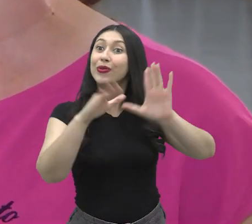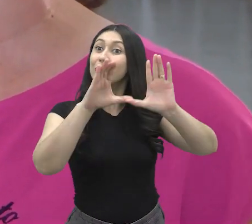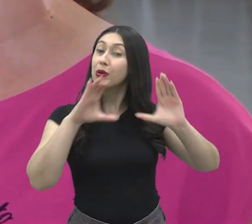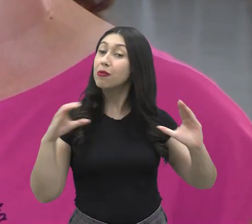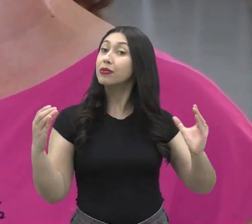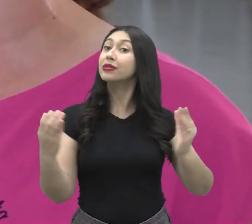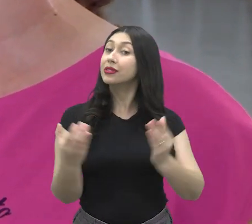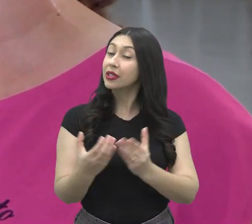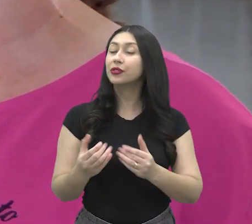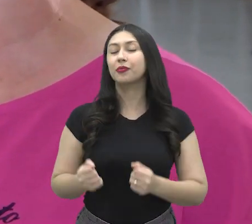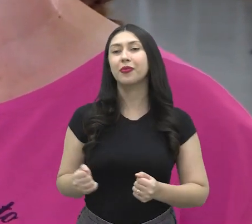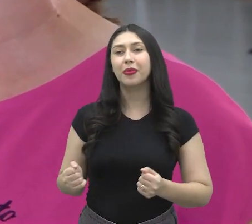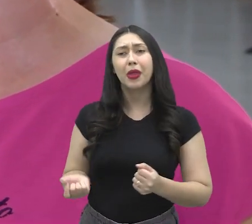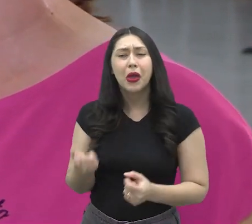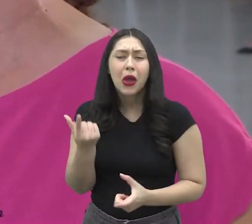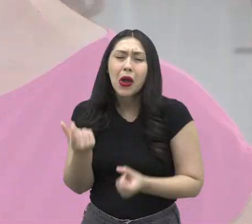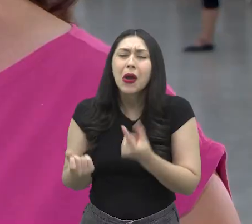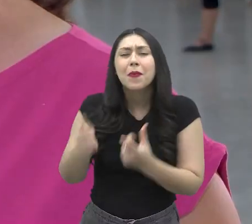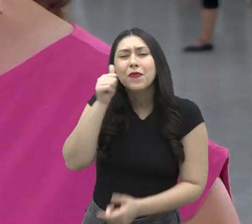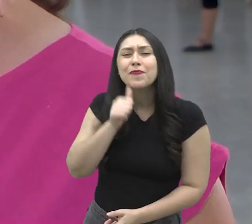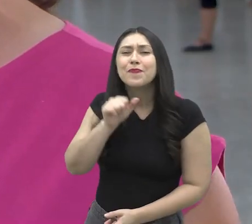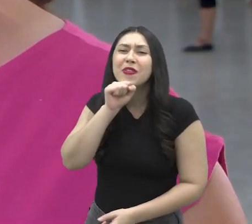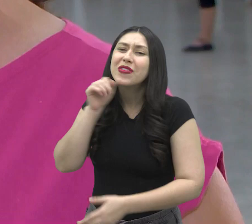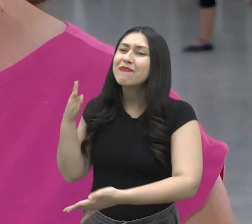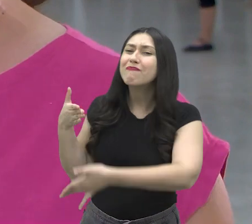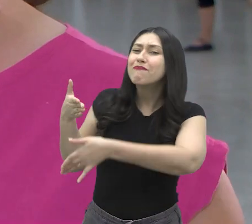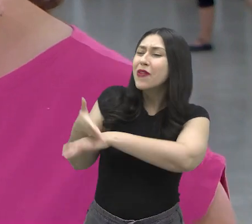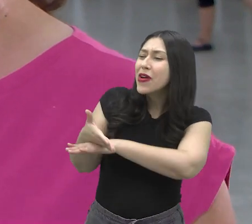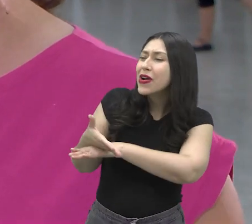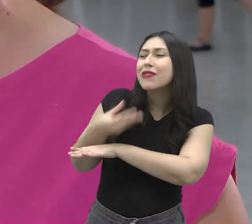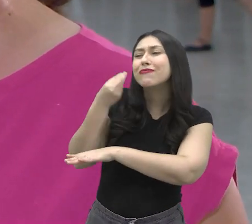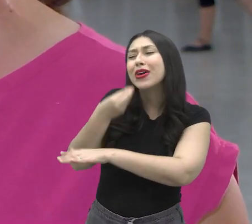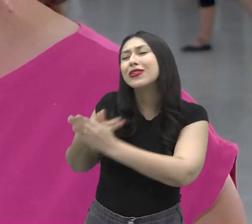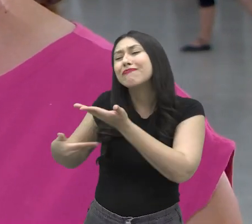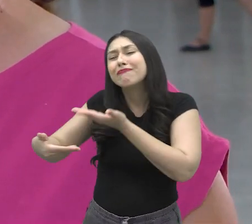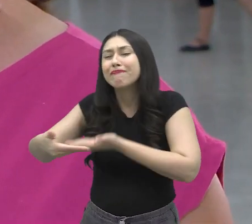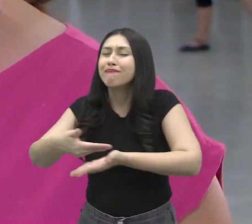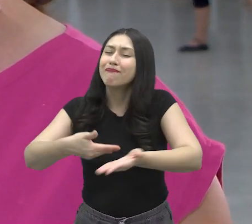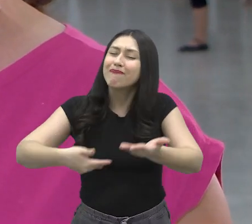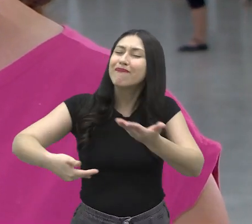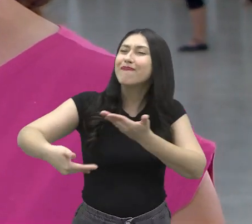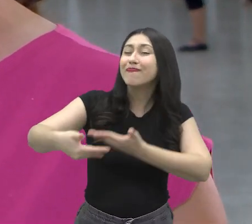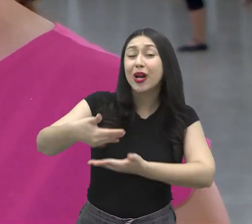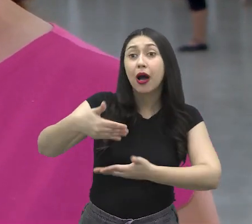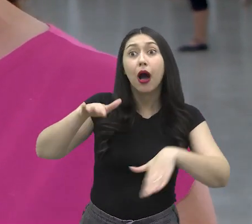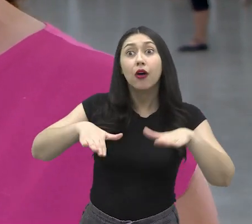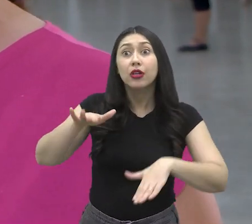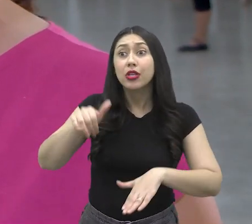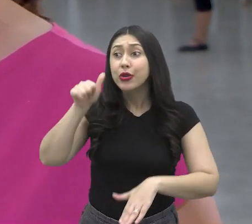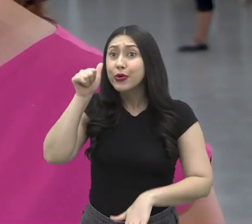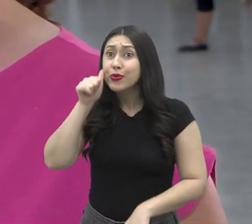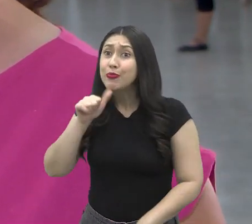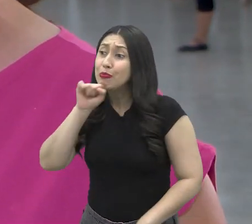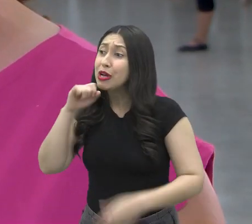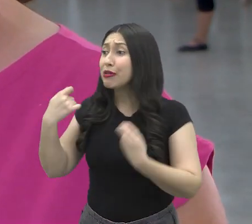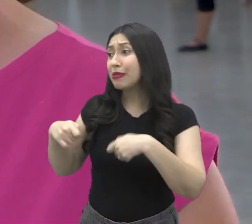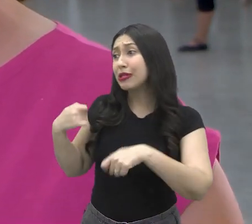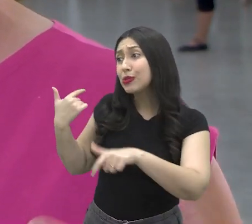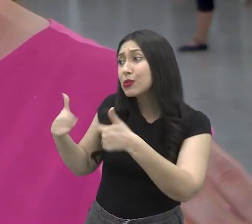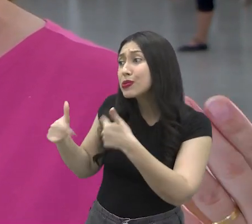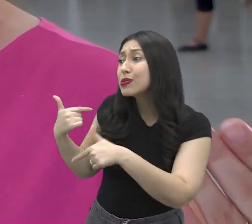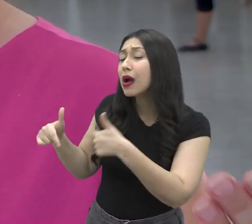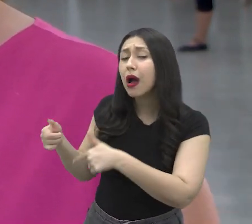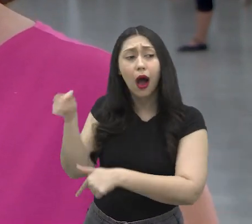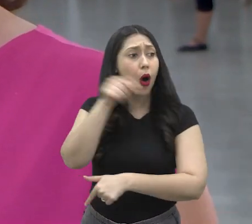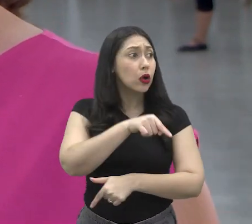também atingindo a comunidade no todo. Algumas mães que acabam se envolvendo e trocando algumas vivências, algumas experiências. Às vezes